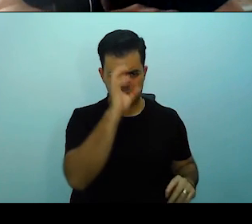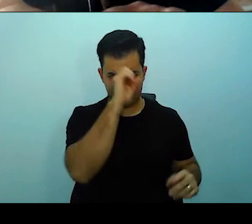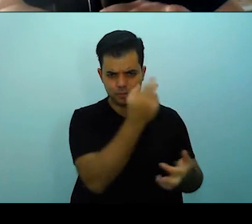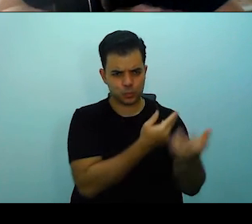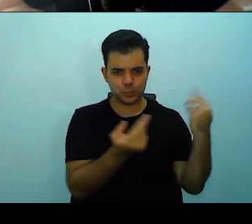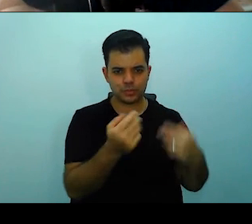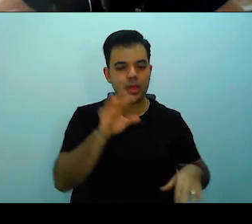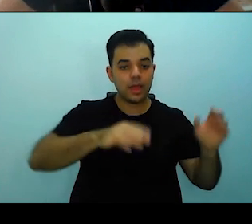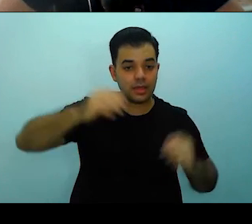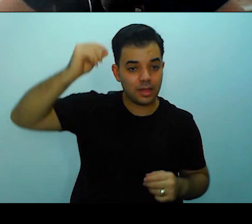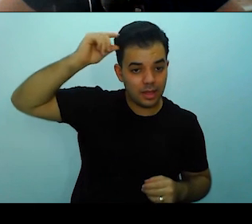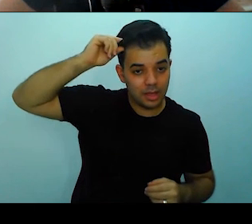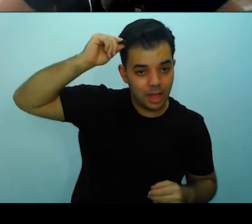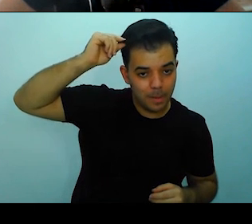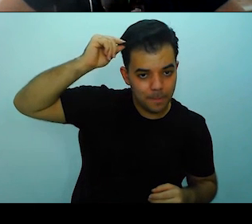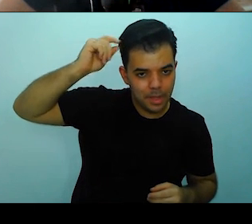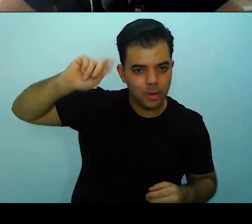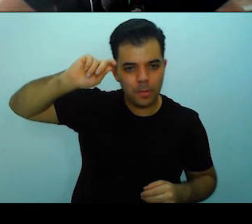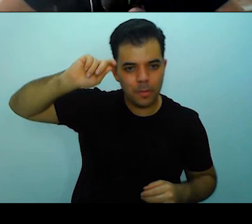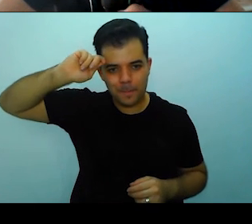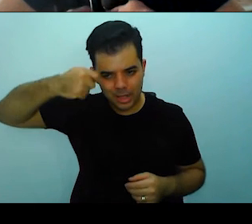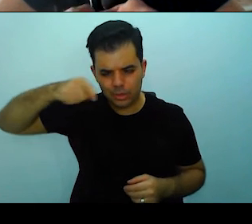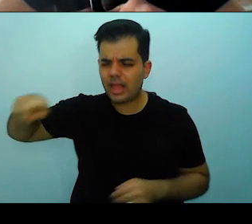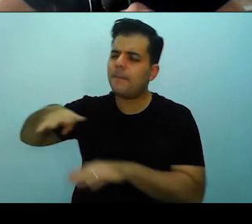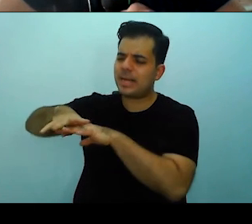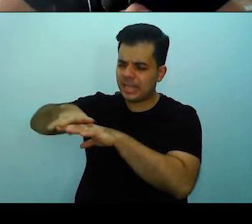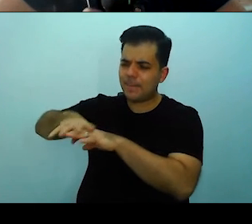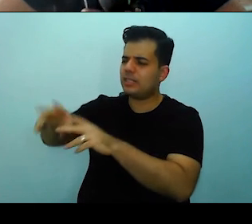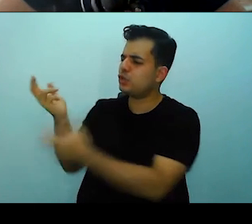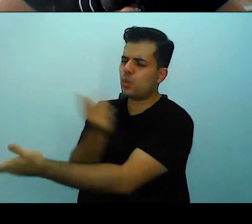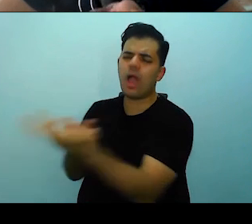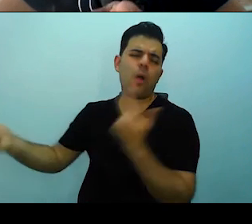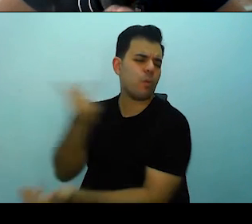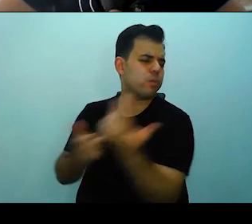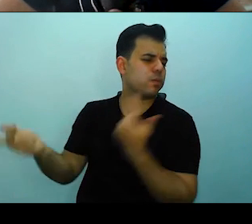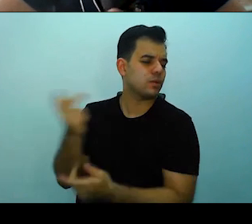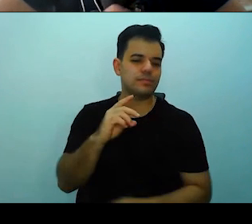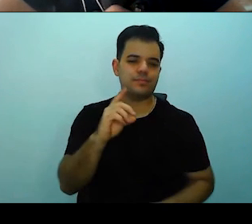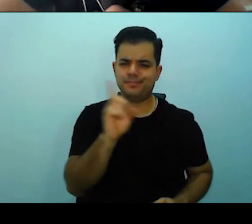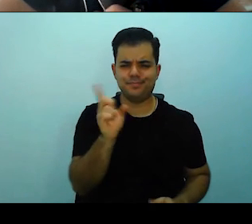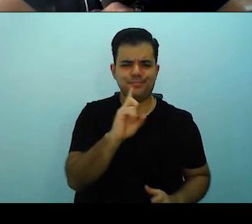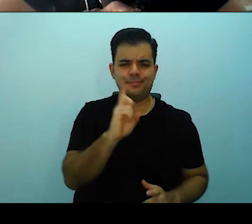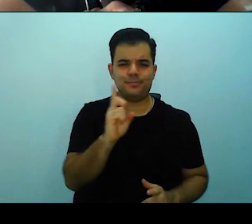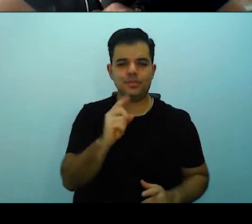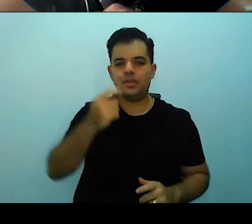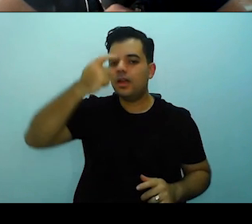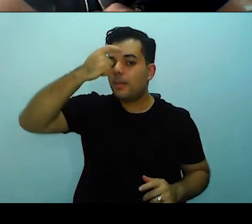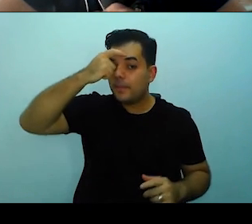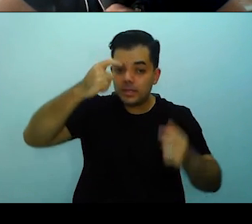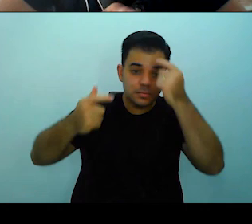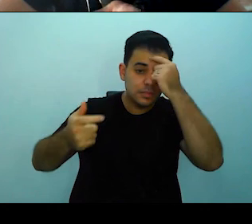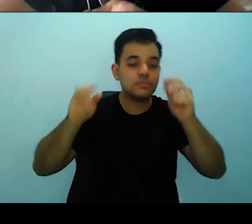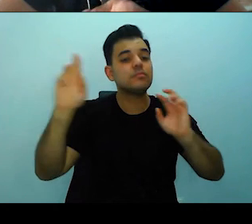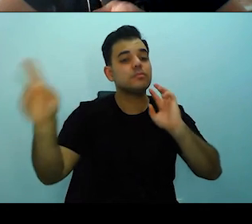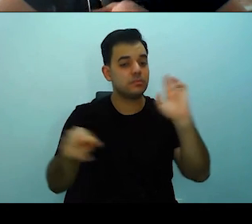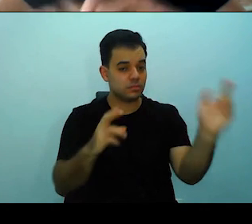que têm o cabelo moreno vão aprender matemática da mesma forma. Não vão. Tudo depende de uma análise contextual e tudo depende de